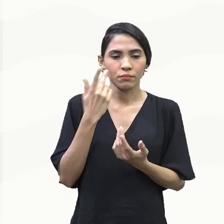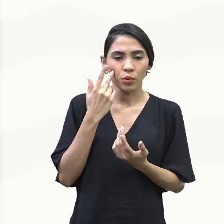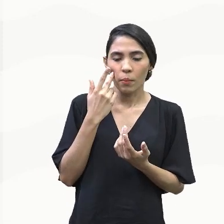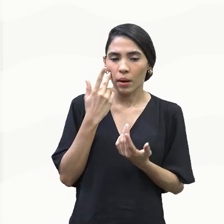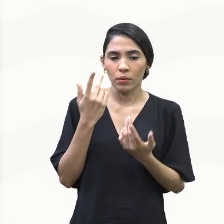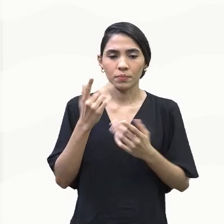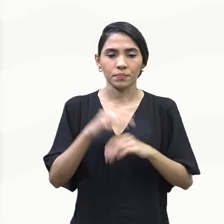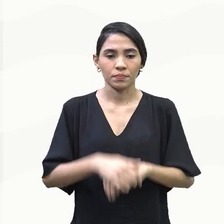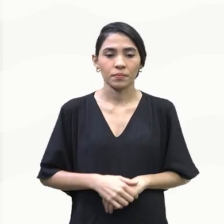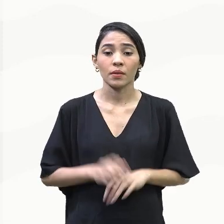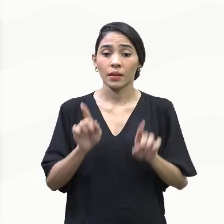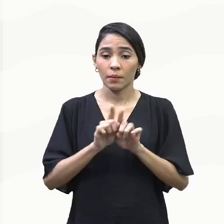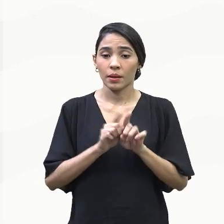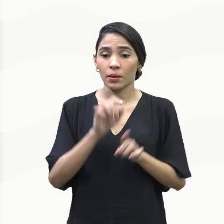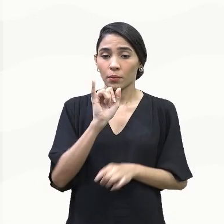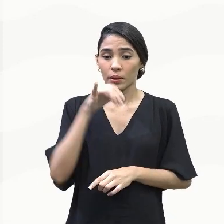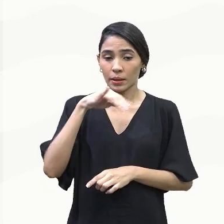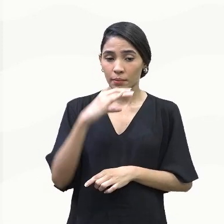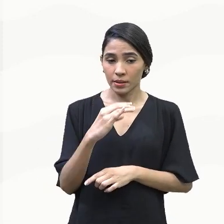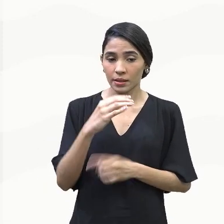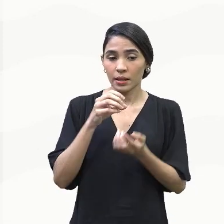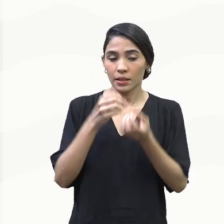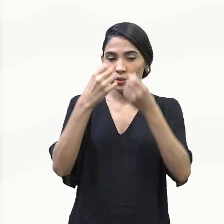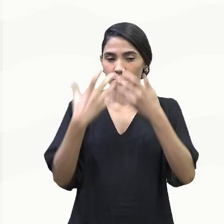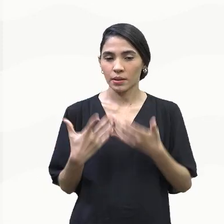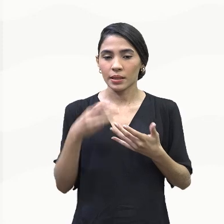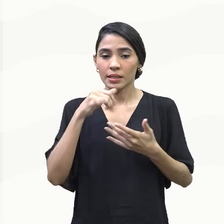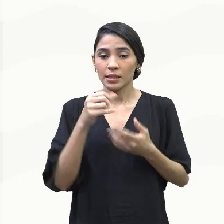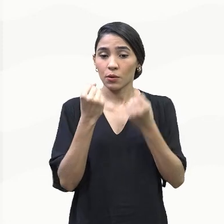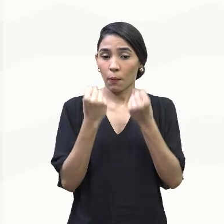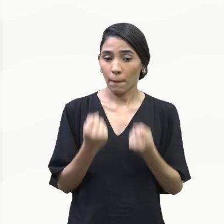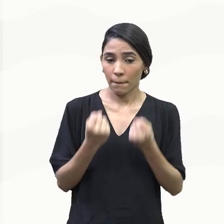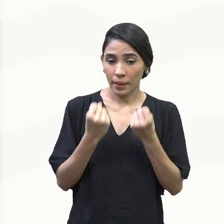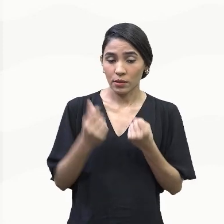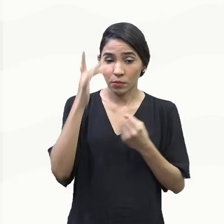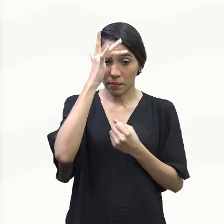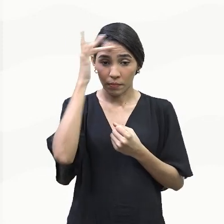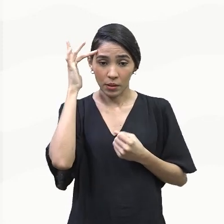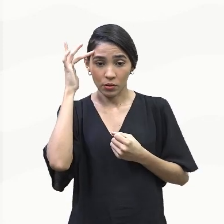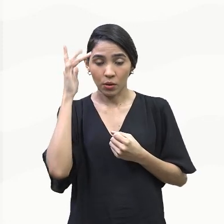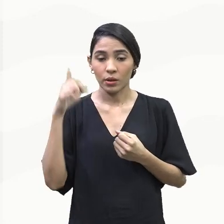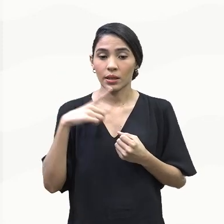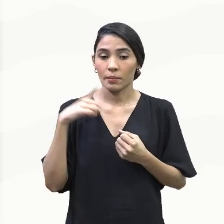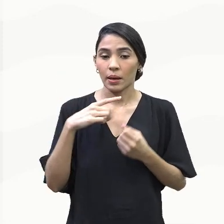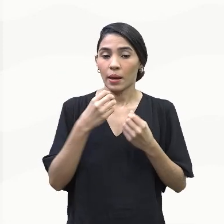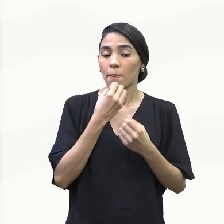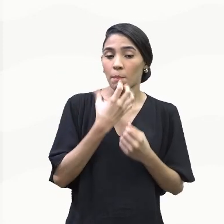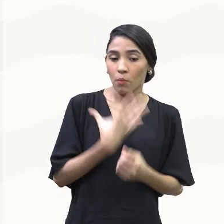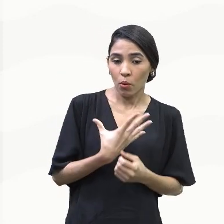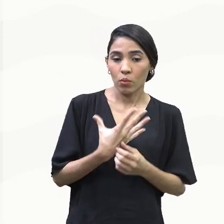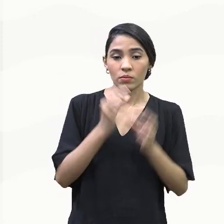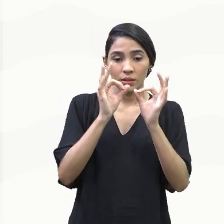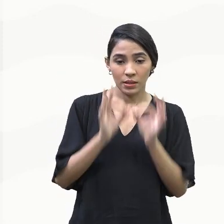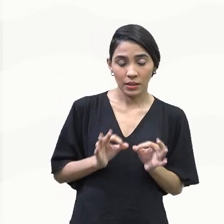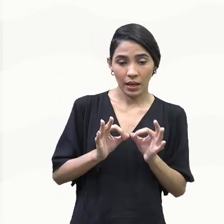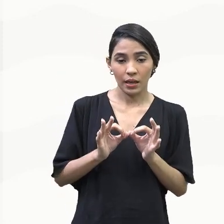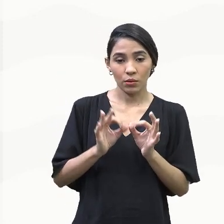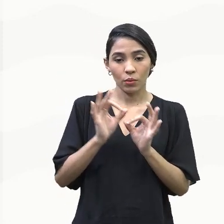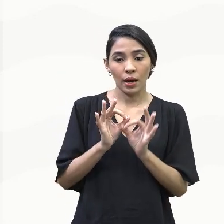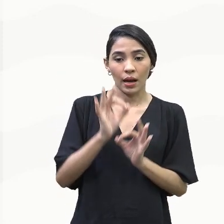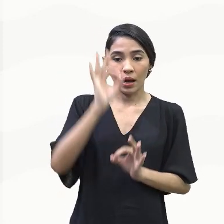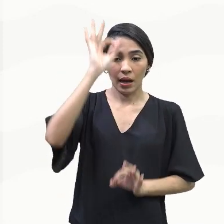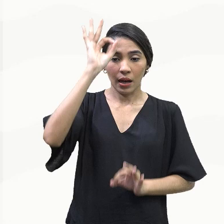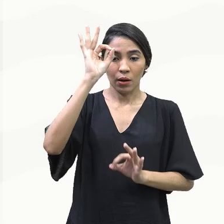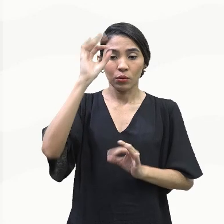de aula. O IMC aponta se o peso de determinada pessoa está adequado à sua